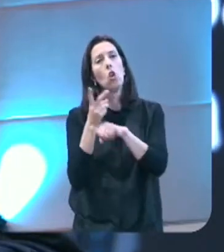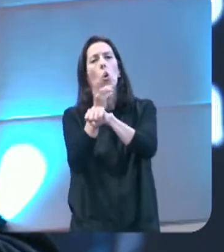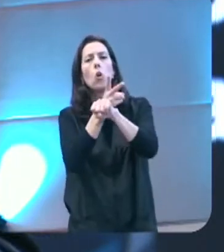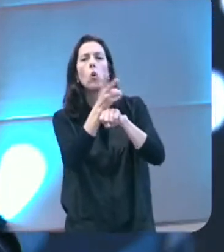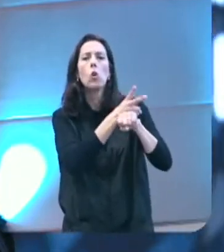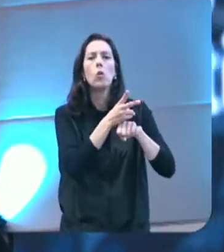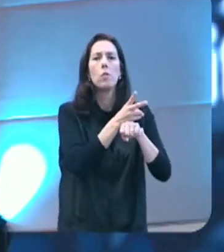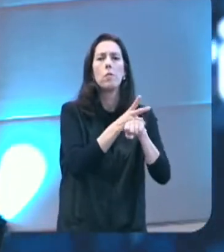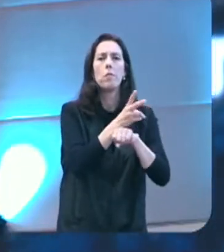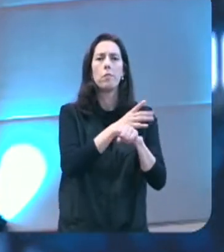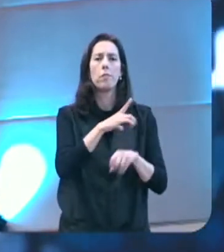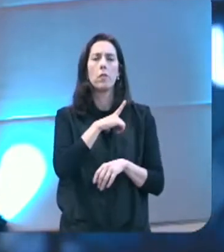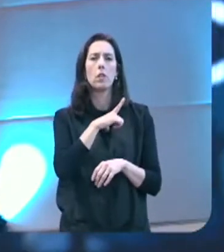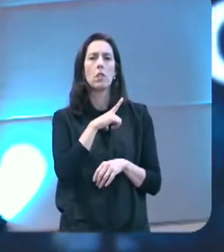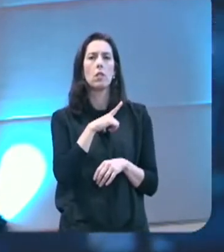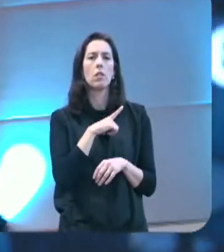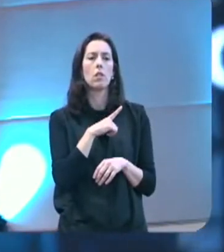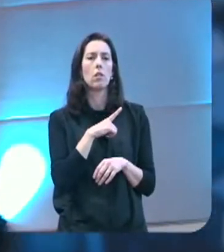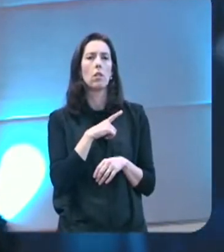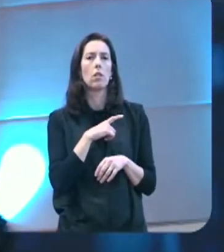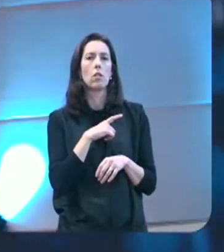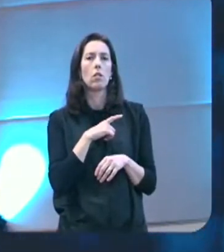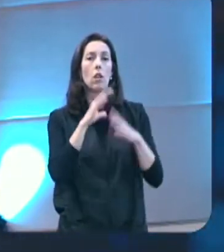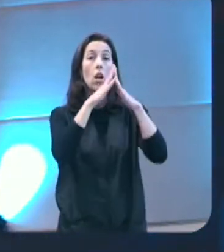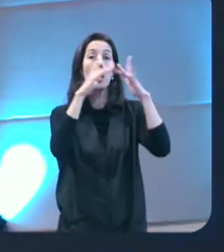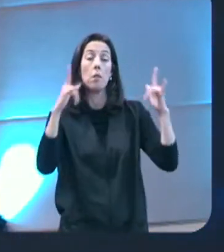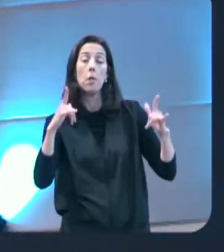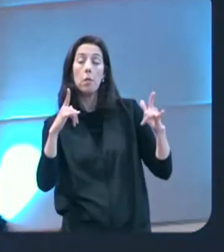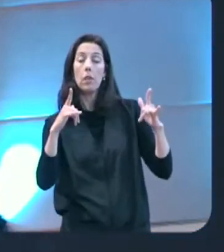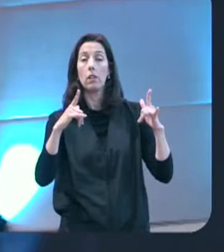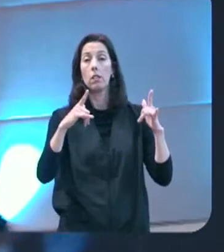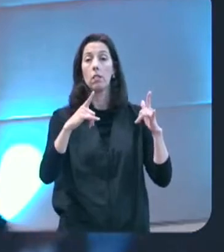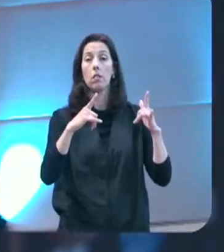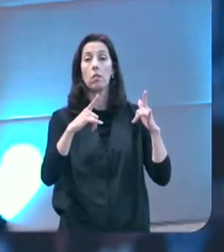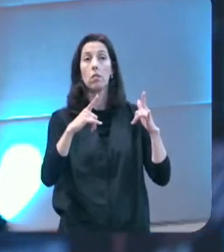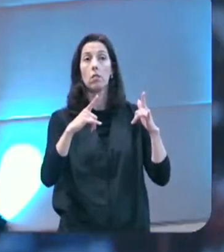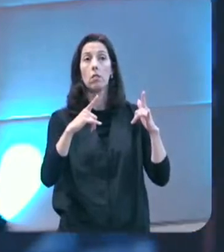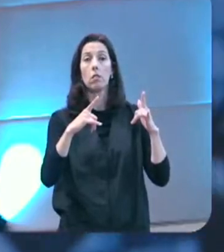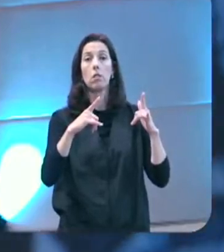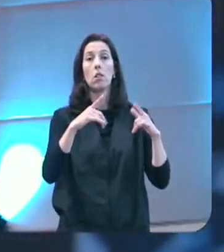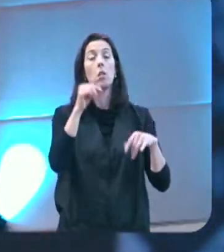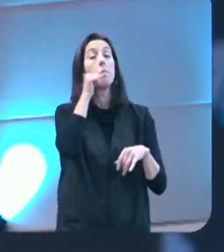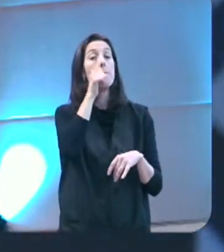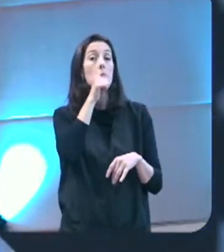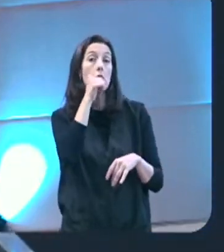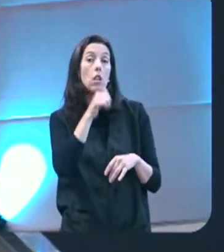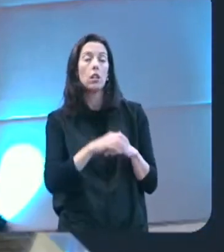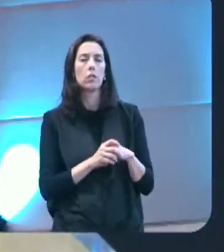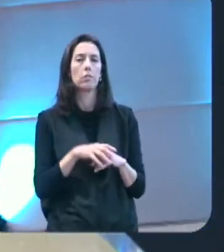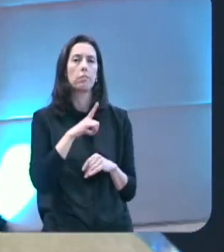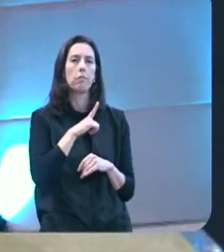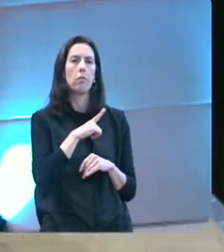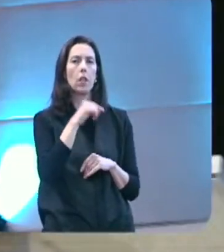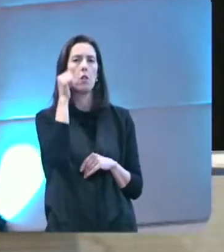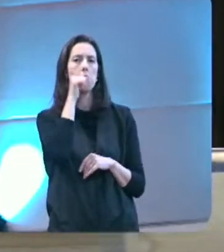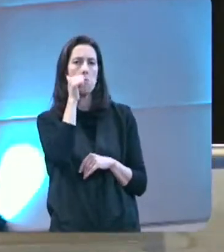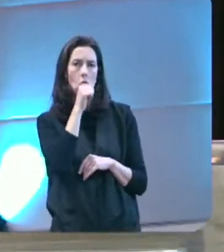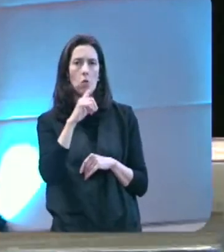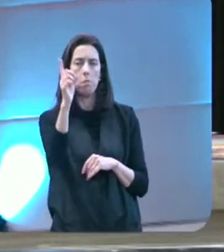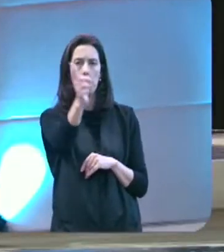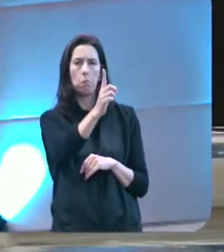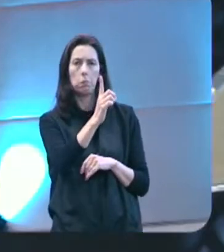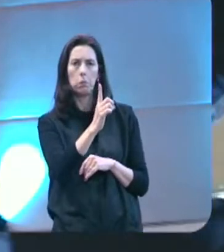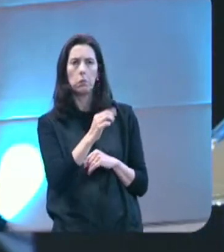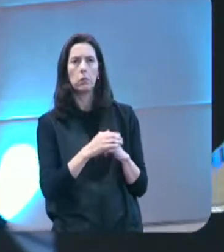retiro de senhoras, de mulheres, e naquele retiro apareceu uma